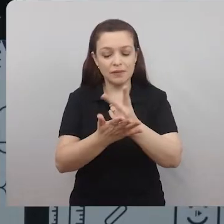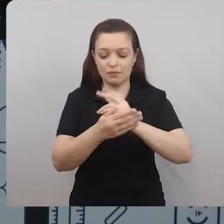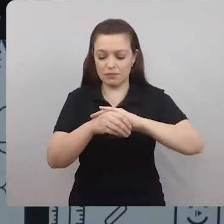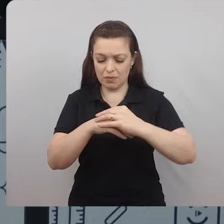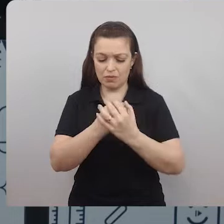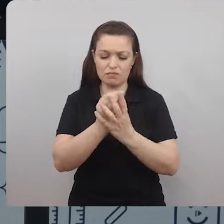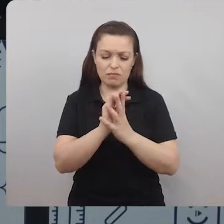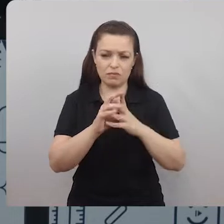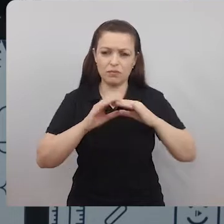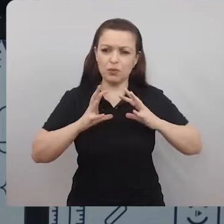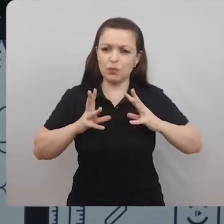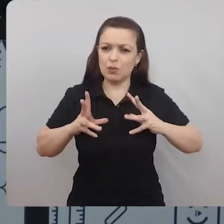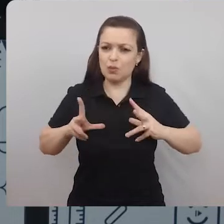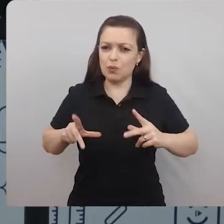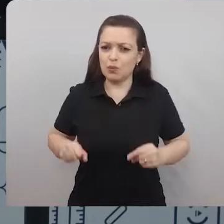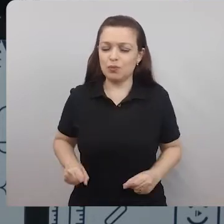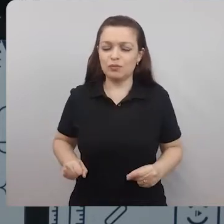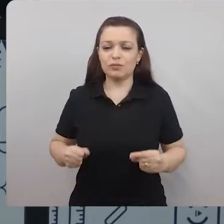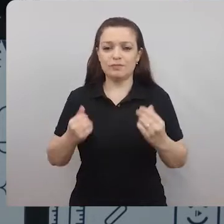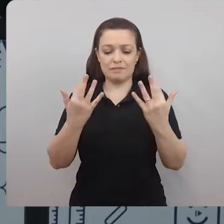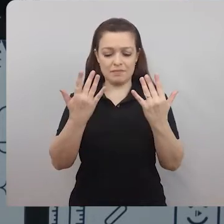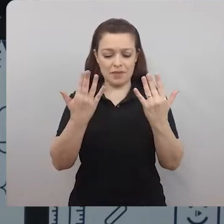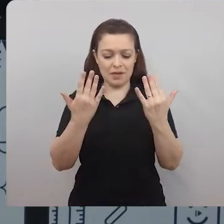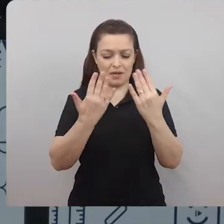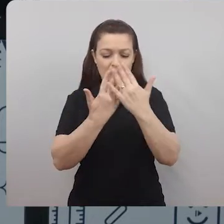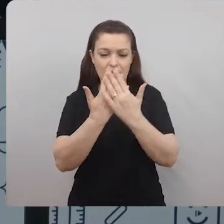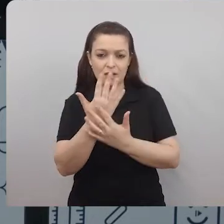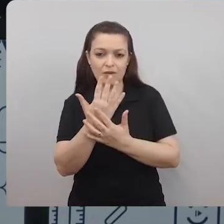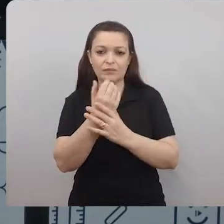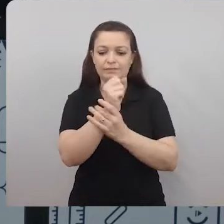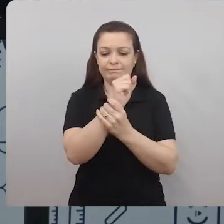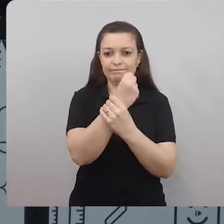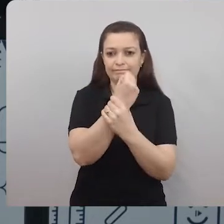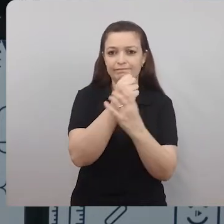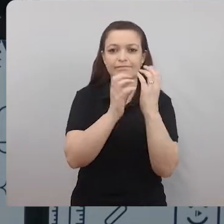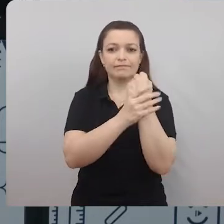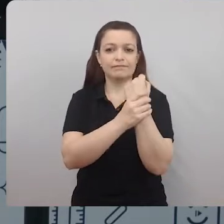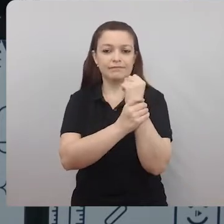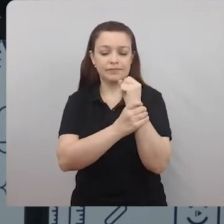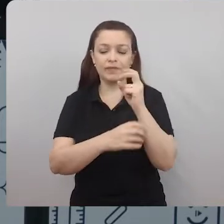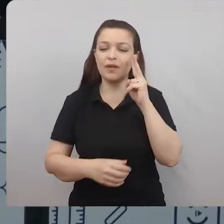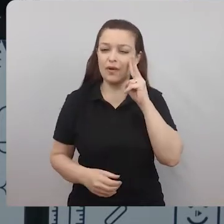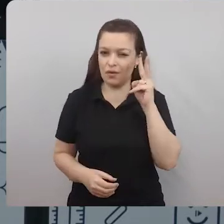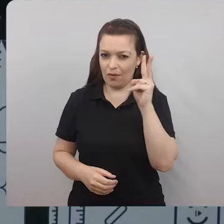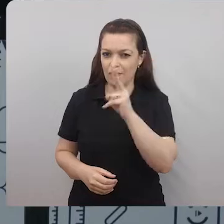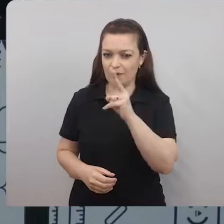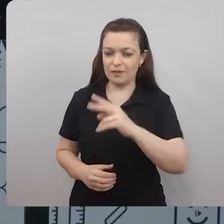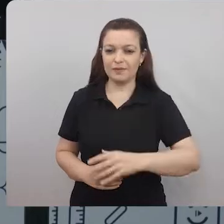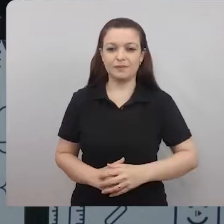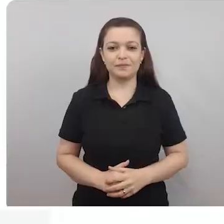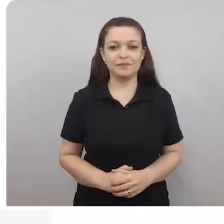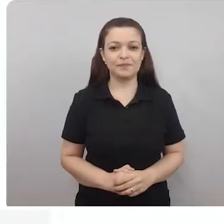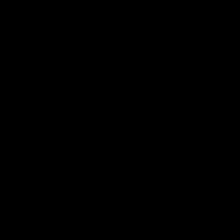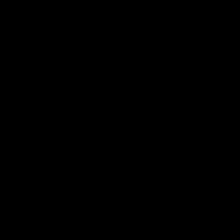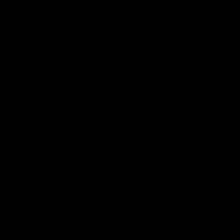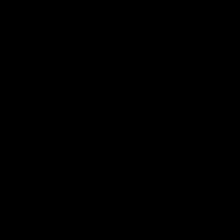das mãos, dos dedos, dos punhos. Observem lá na tela de vocês.